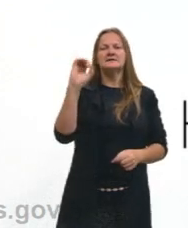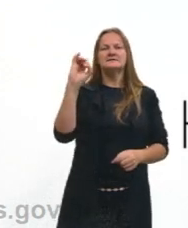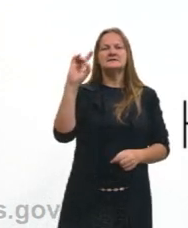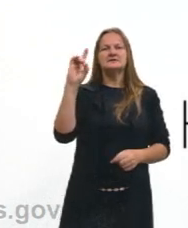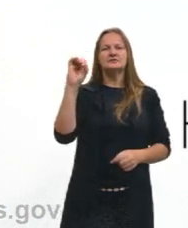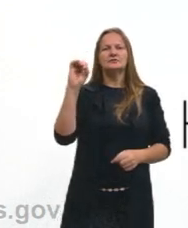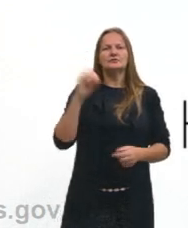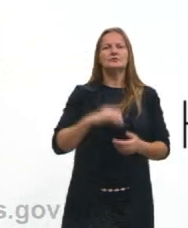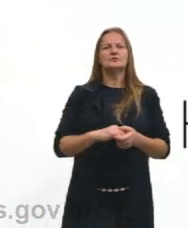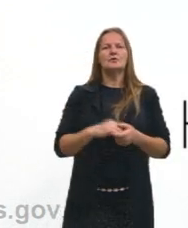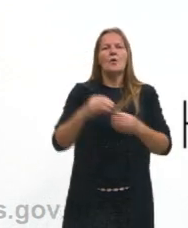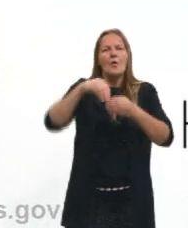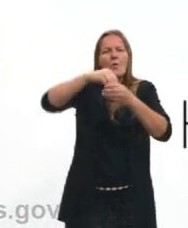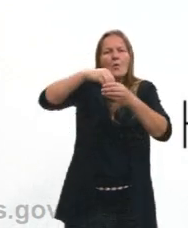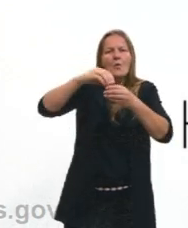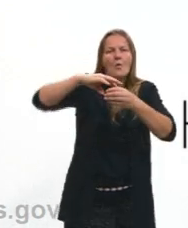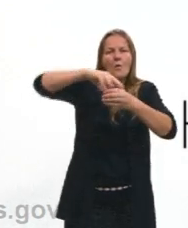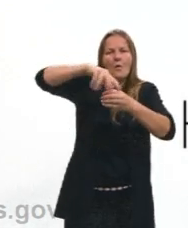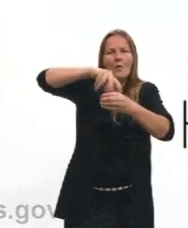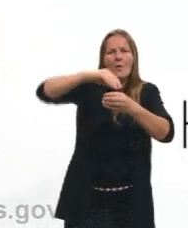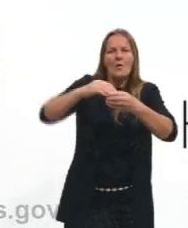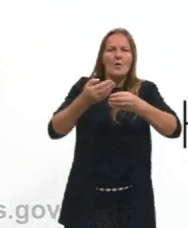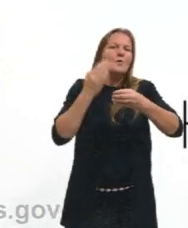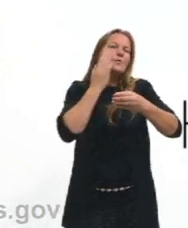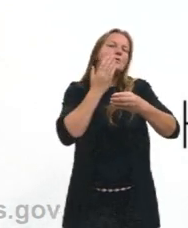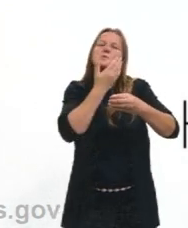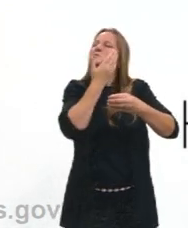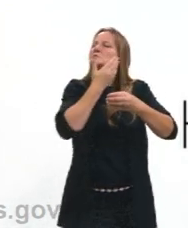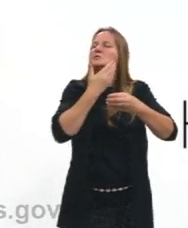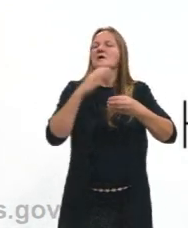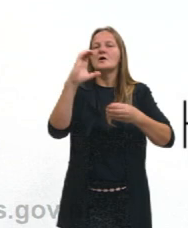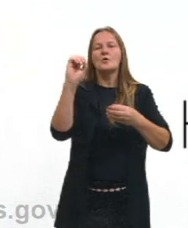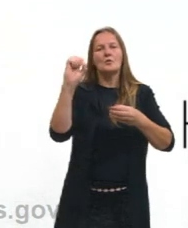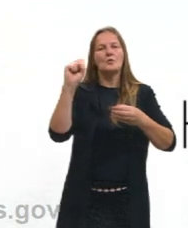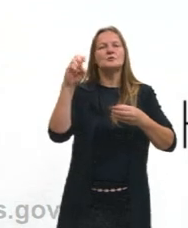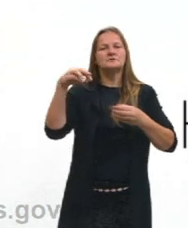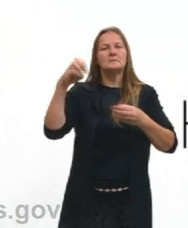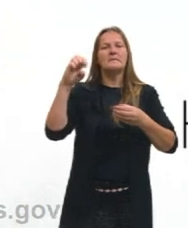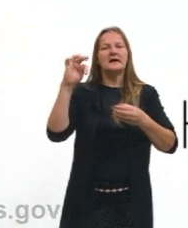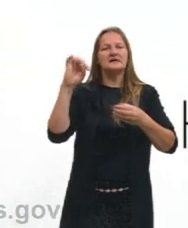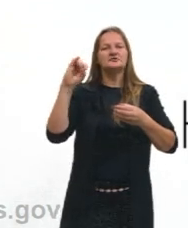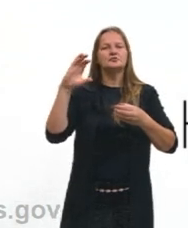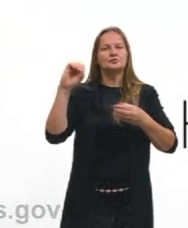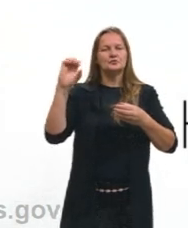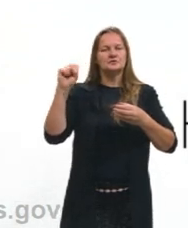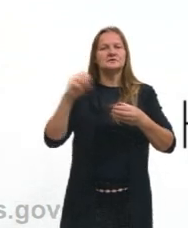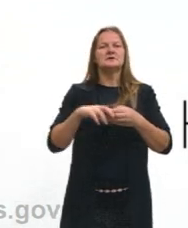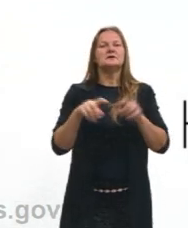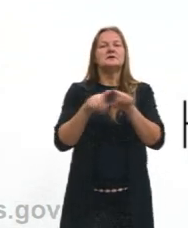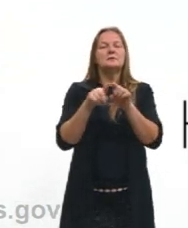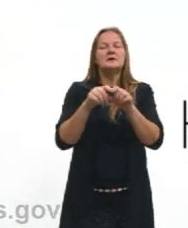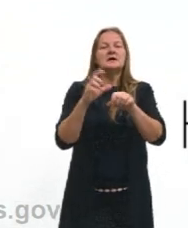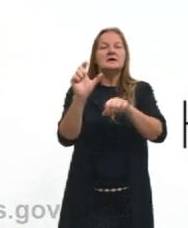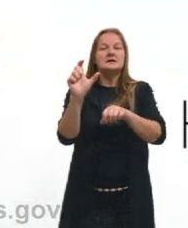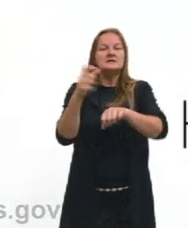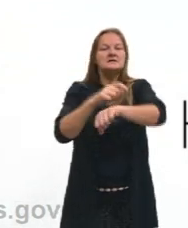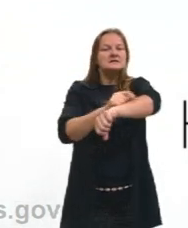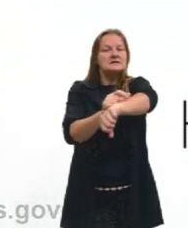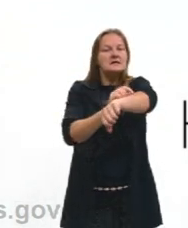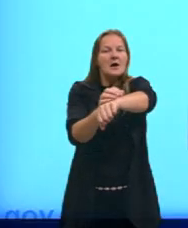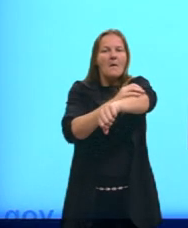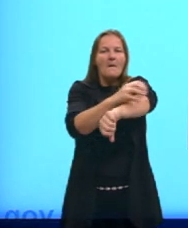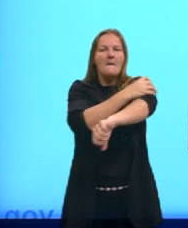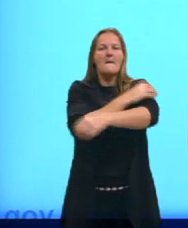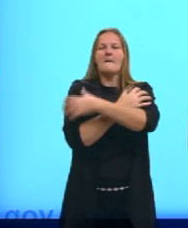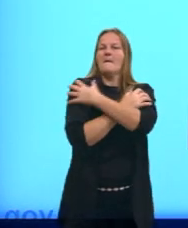ácido da moda agora dos cosméticos e também Quem tem problema de excesso de oleosidade na pele utiliza o sabonete sair ao